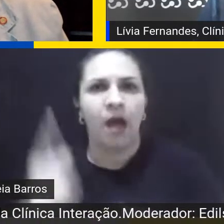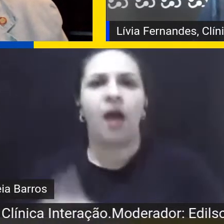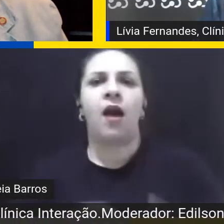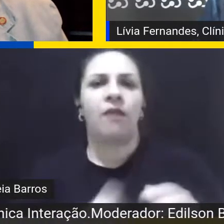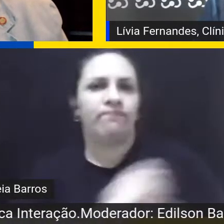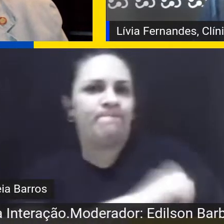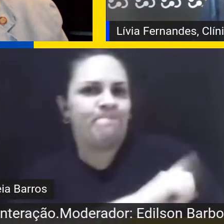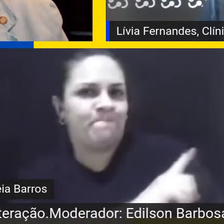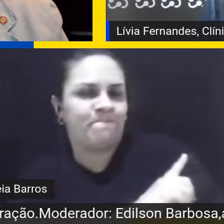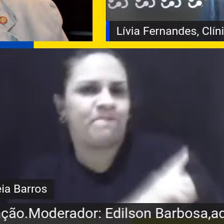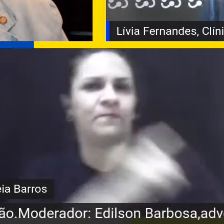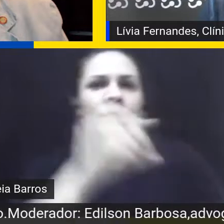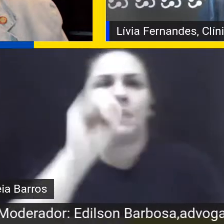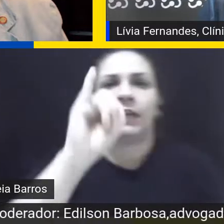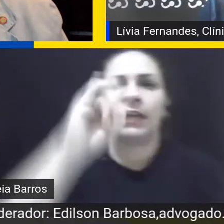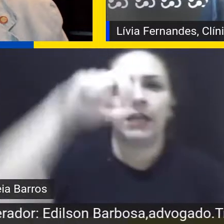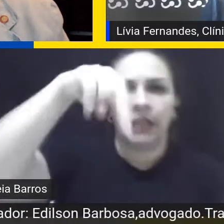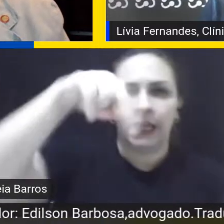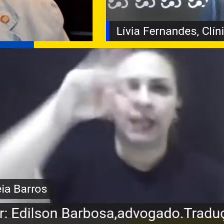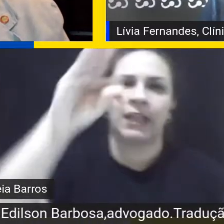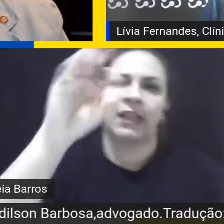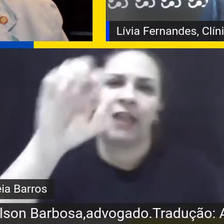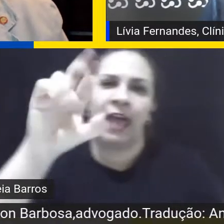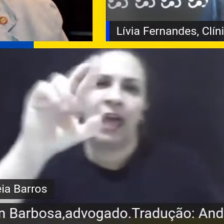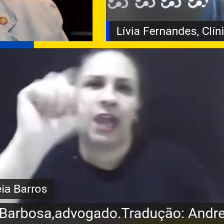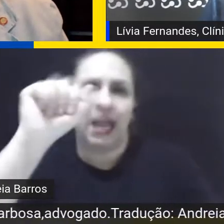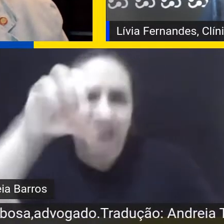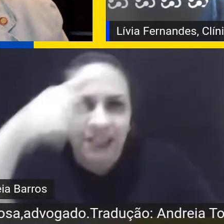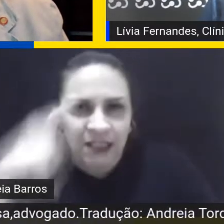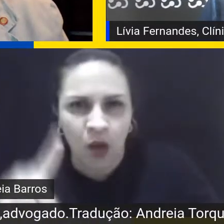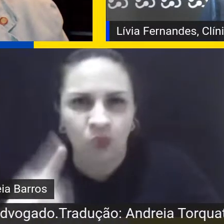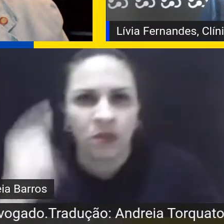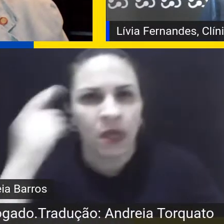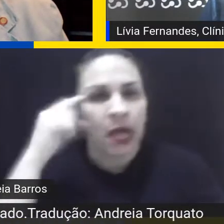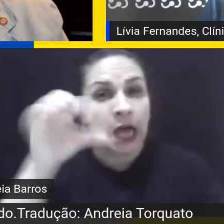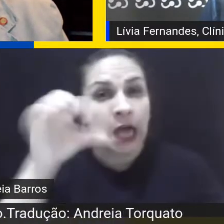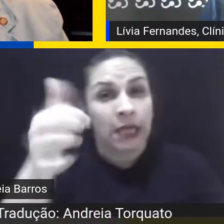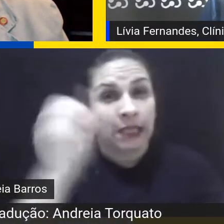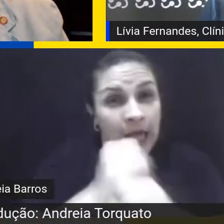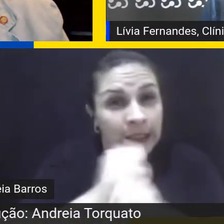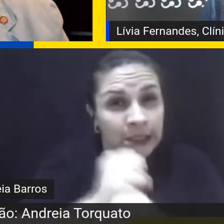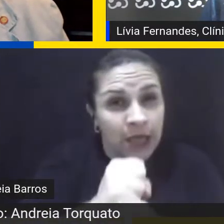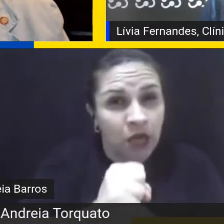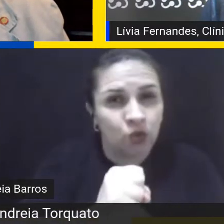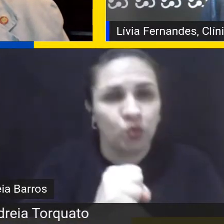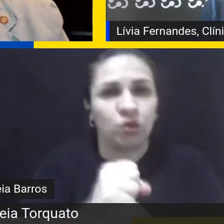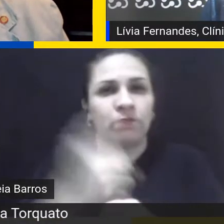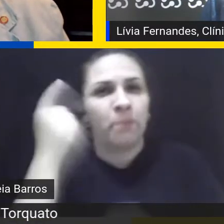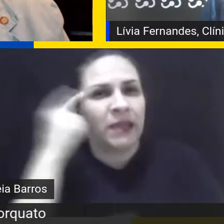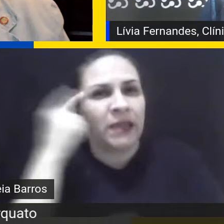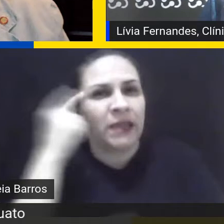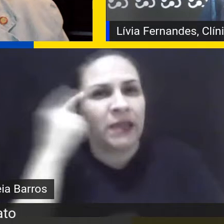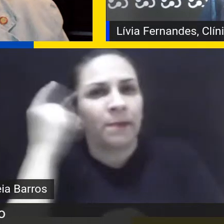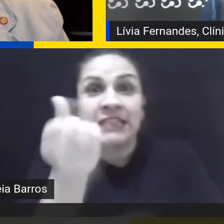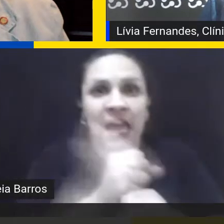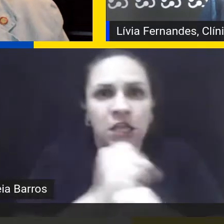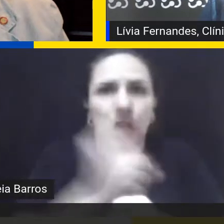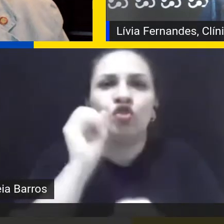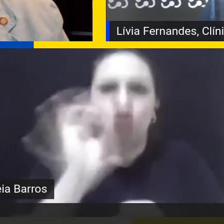praticamente 10 anos de planejamento. Ela vai para o 6º ano de vida e a